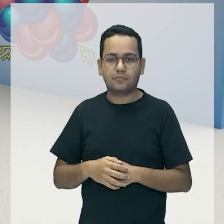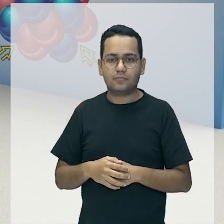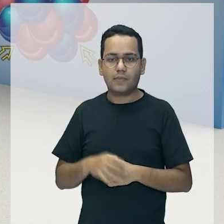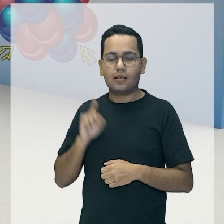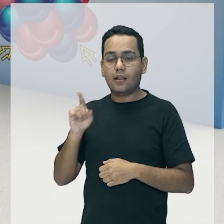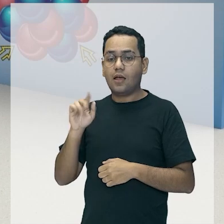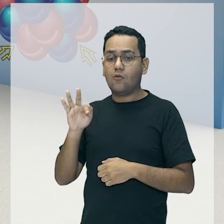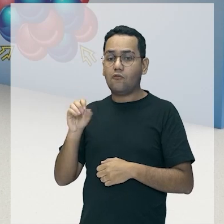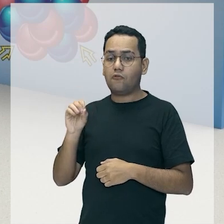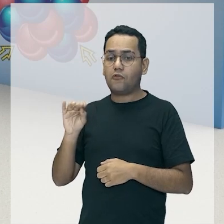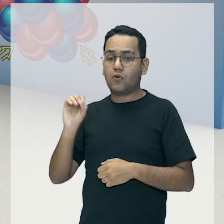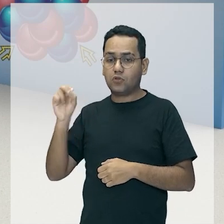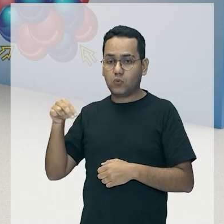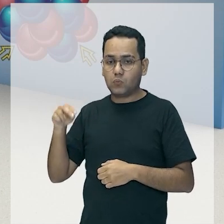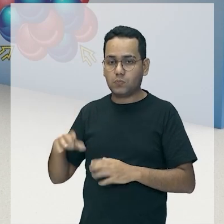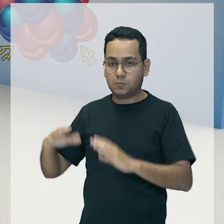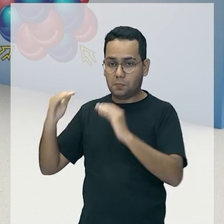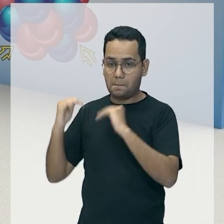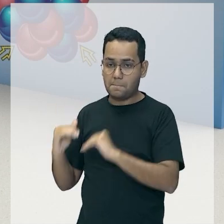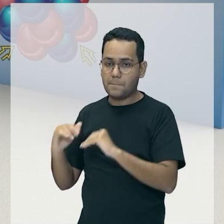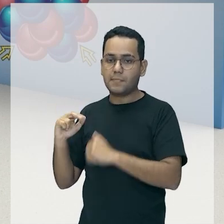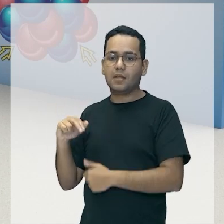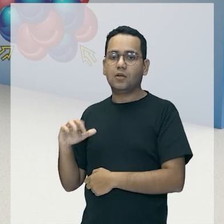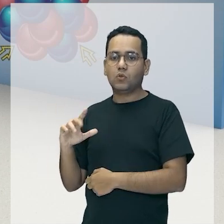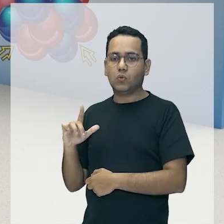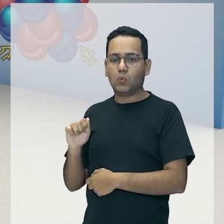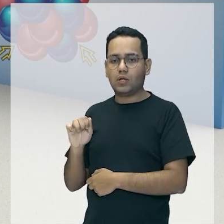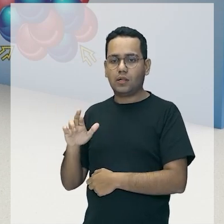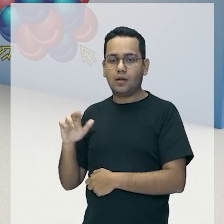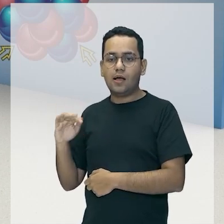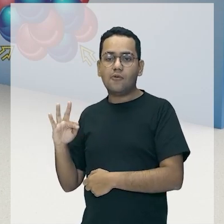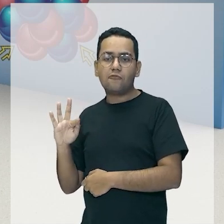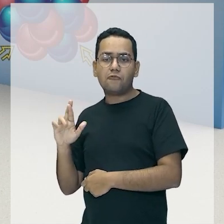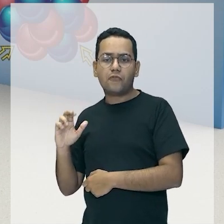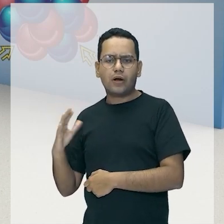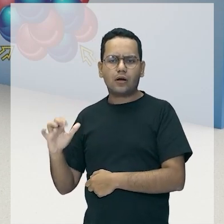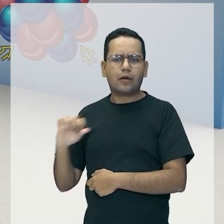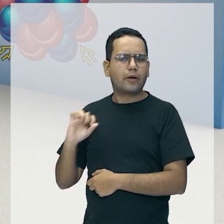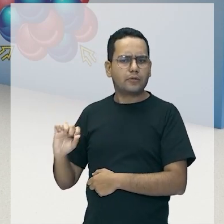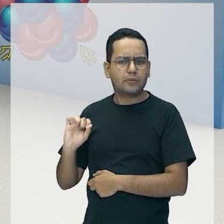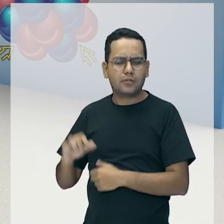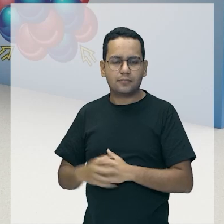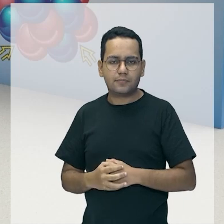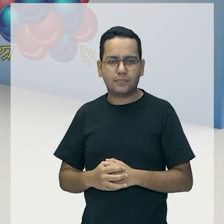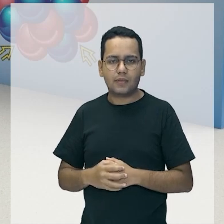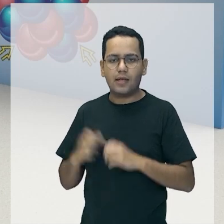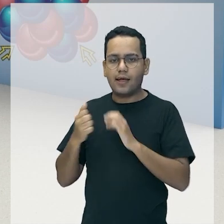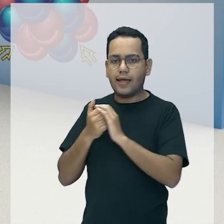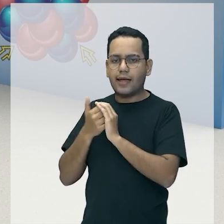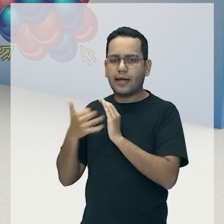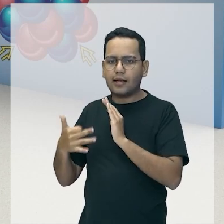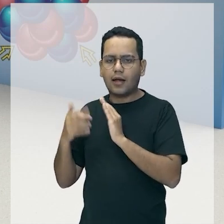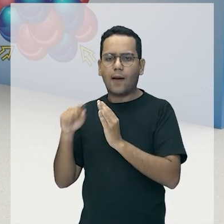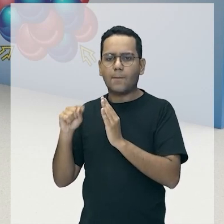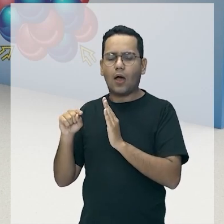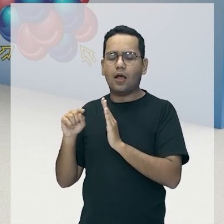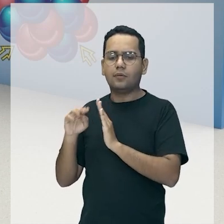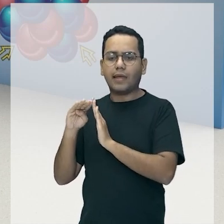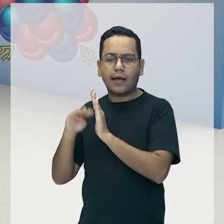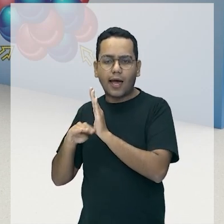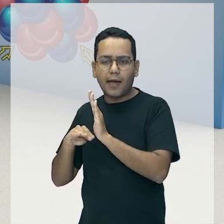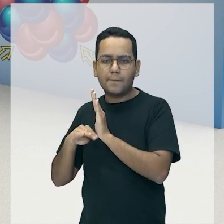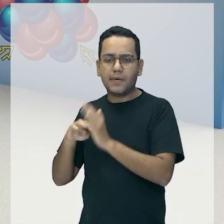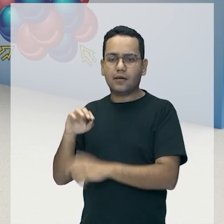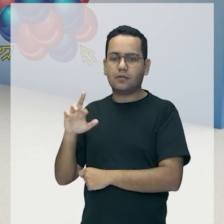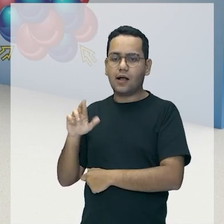disso, nós temos a força nuclear fraca. Ela é responsável aí pelo decaimento radioativo, tá, pessoal? Então, elas